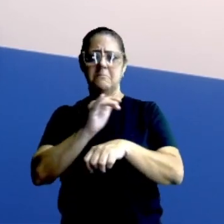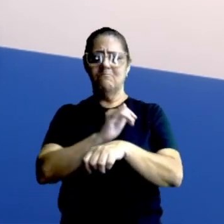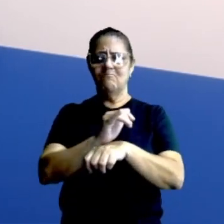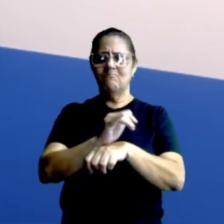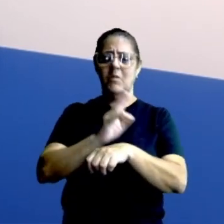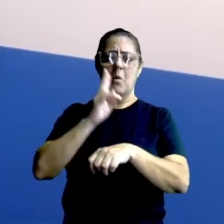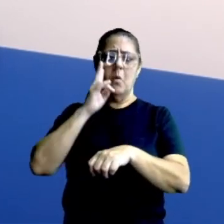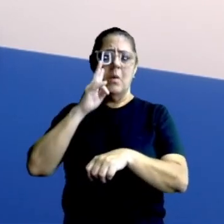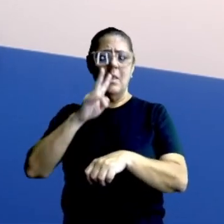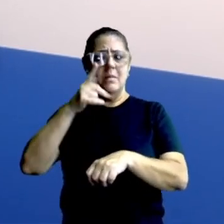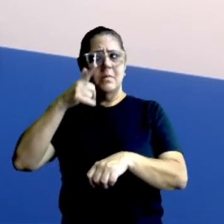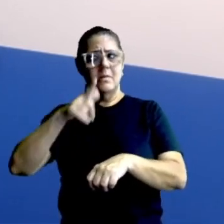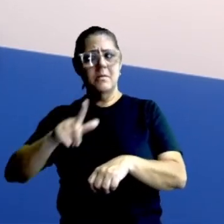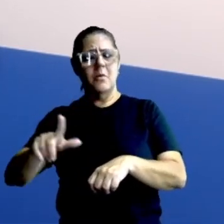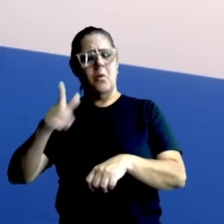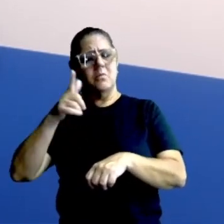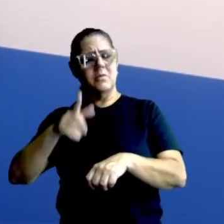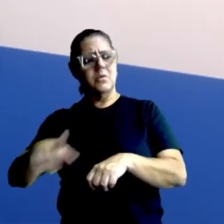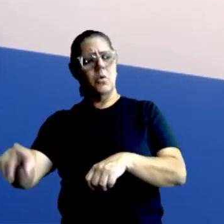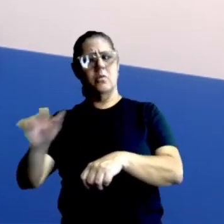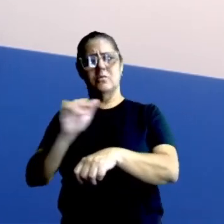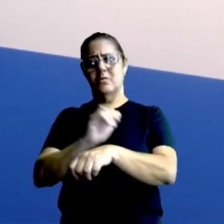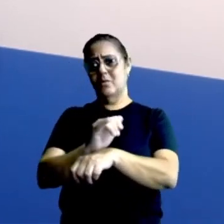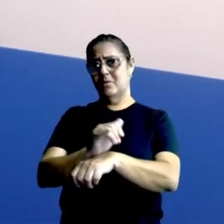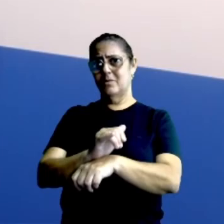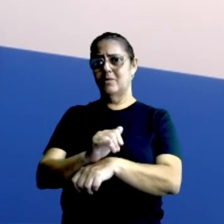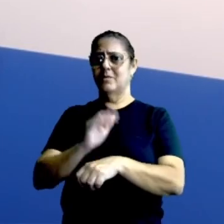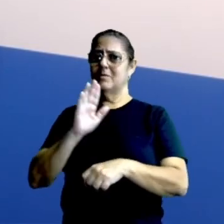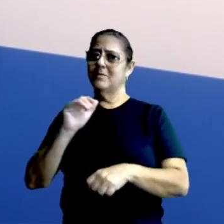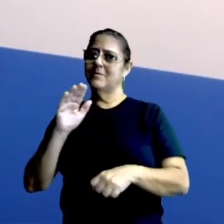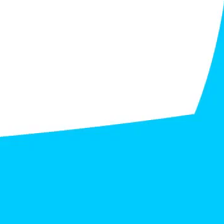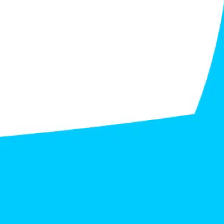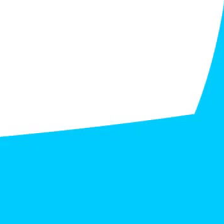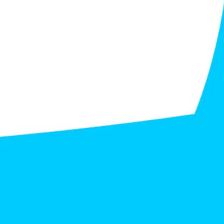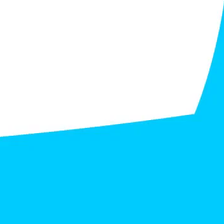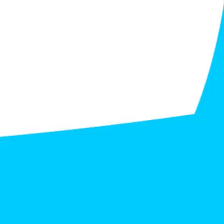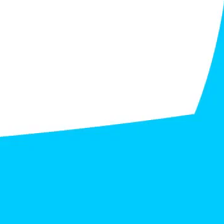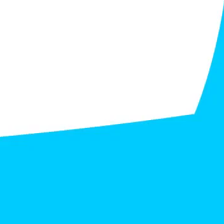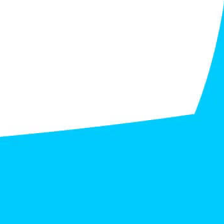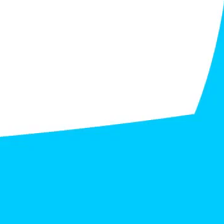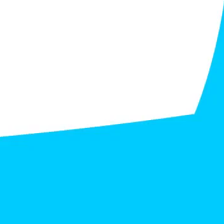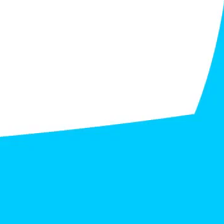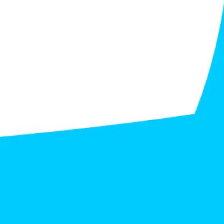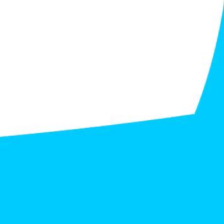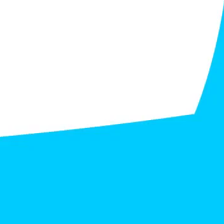repete quantas vezes for necessário, porque tudo isso é para você. Bye, bye!